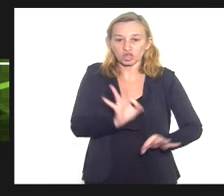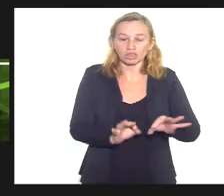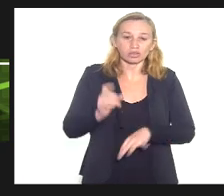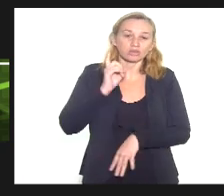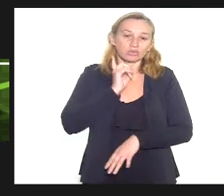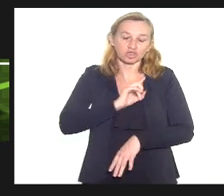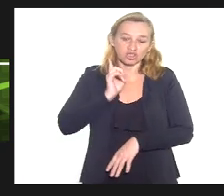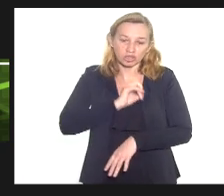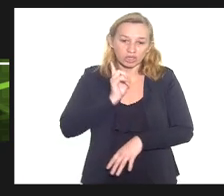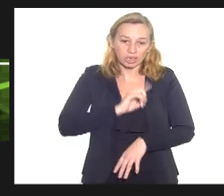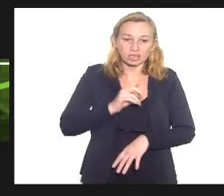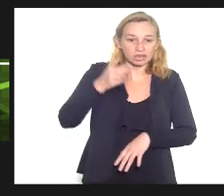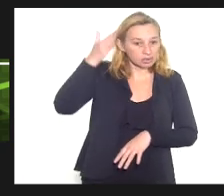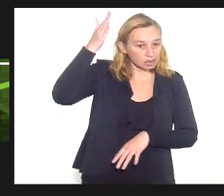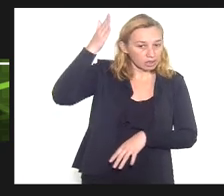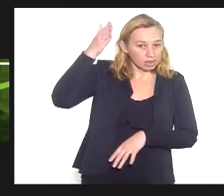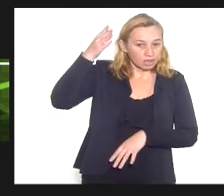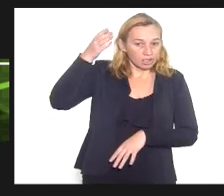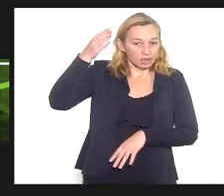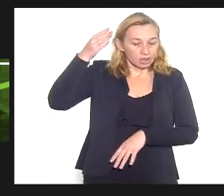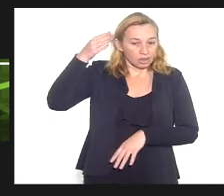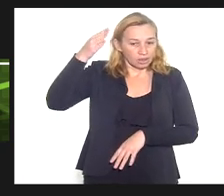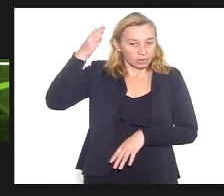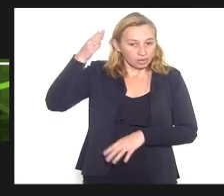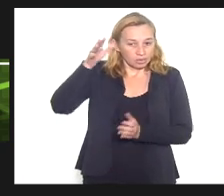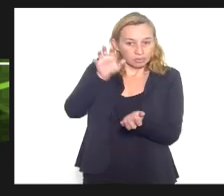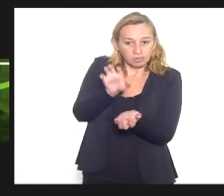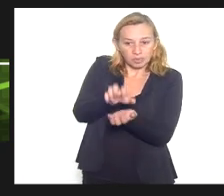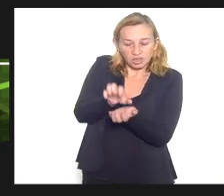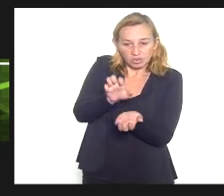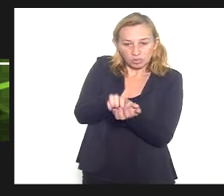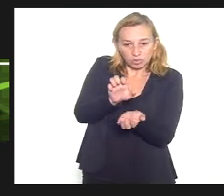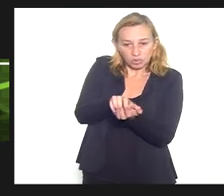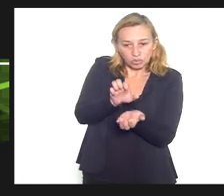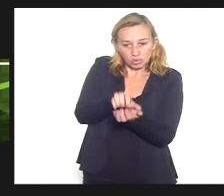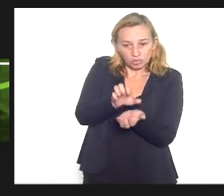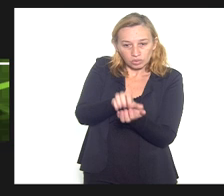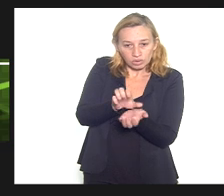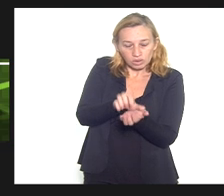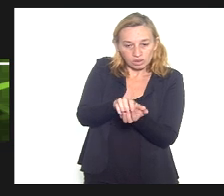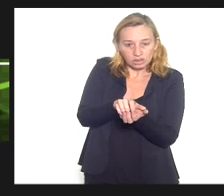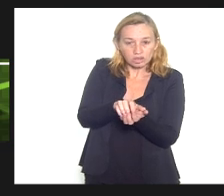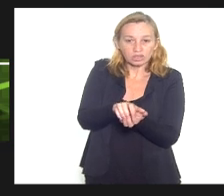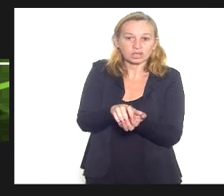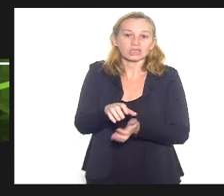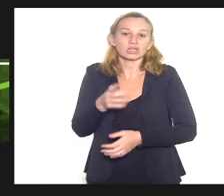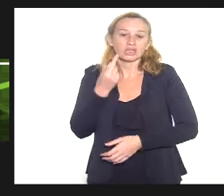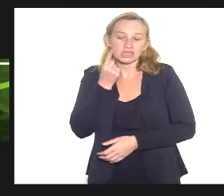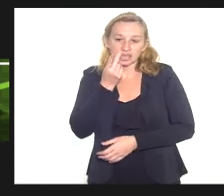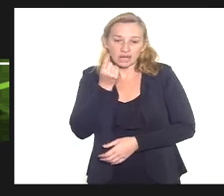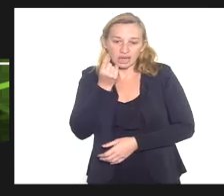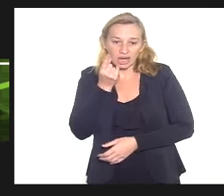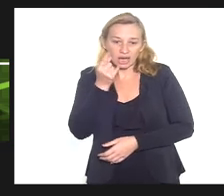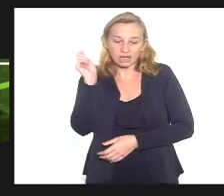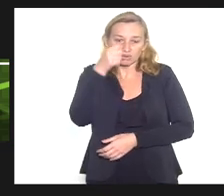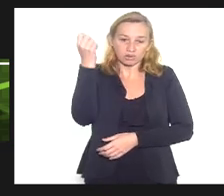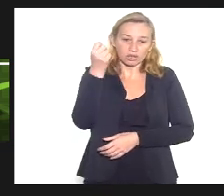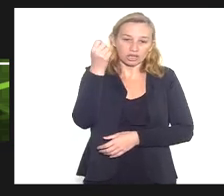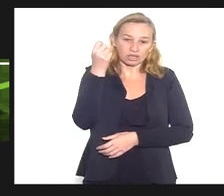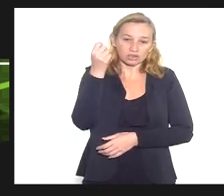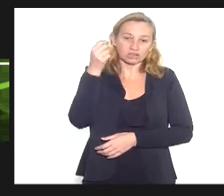Gerais, Pernambuco, Ceará e Rio Grande do Norte. Todos esses de energia